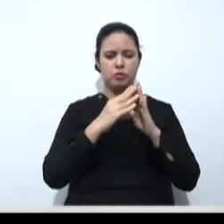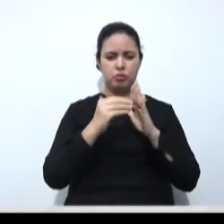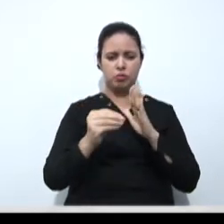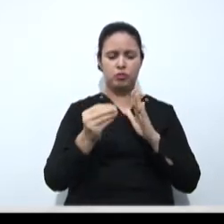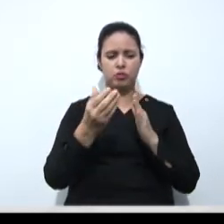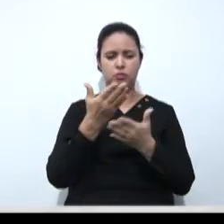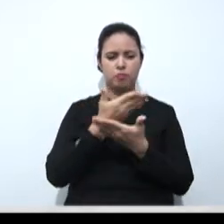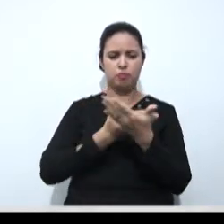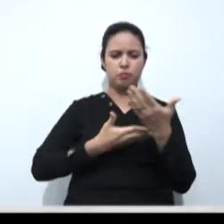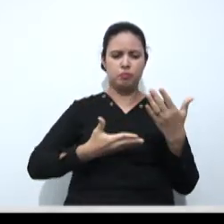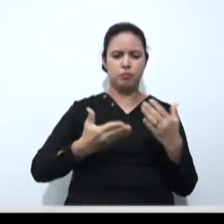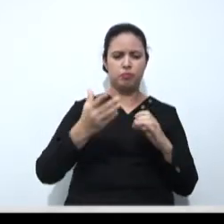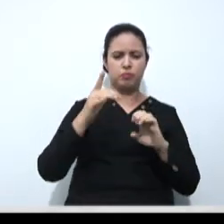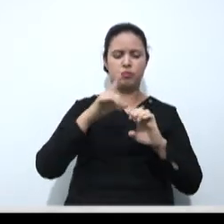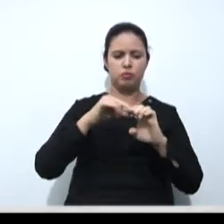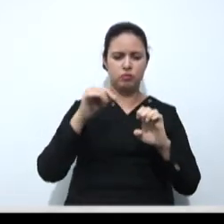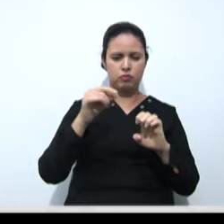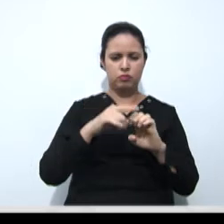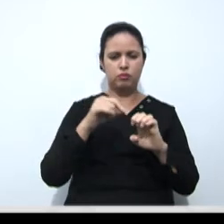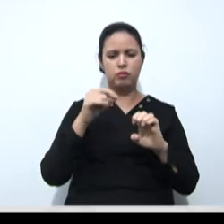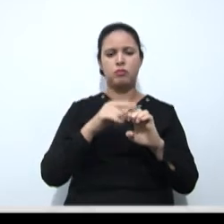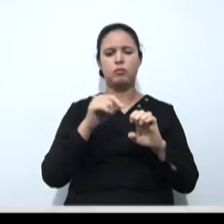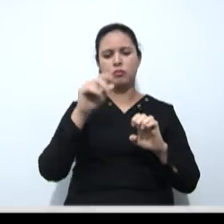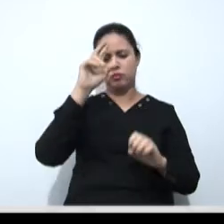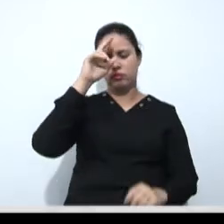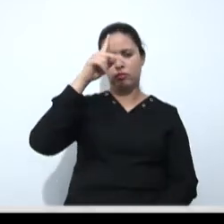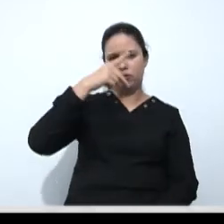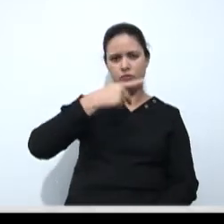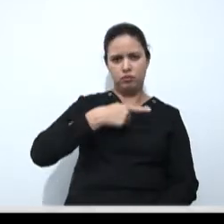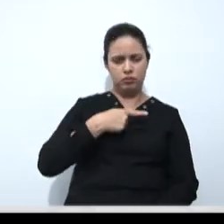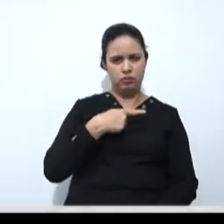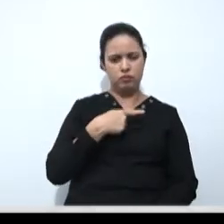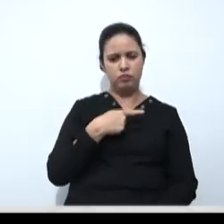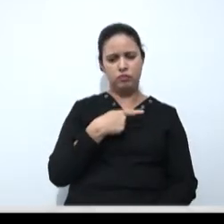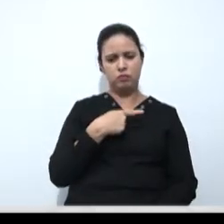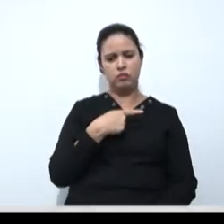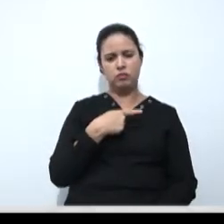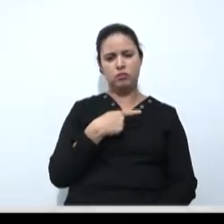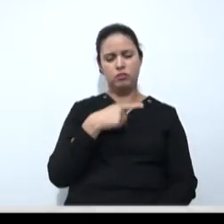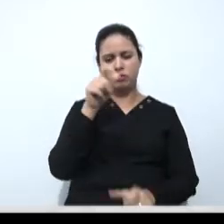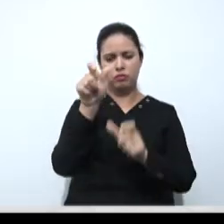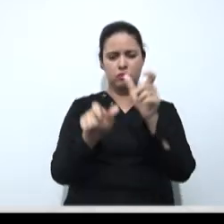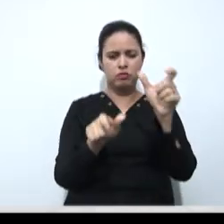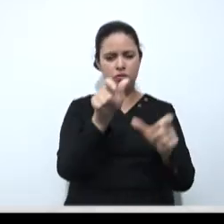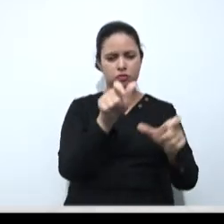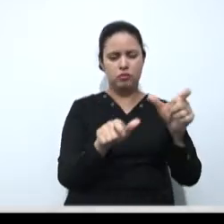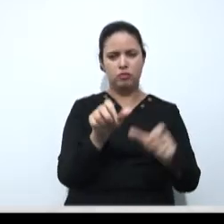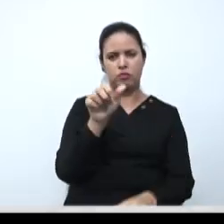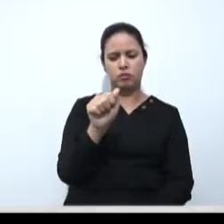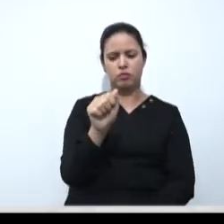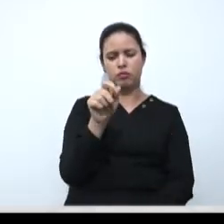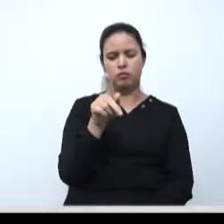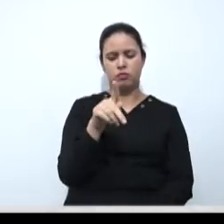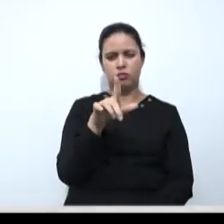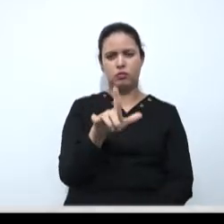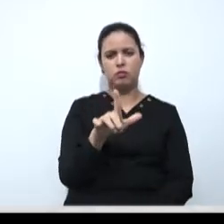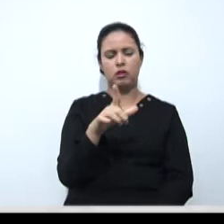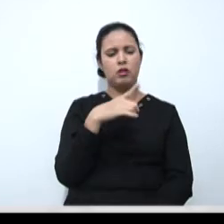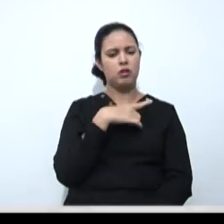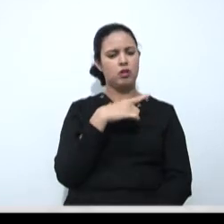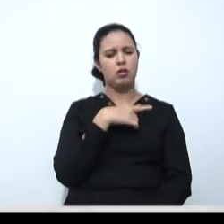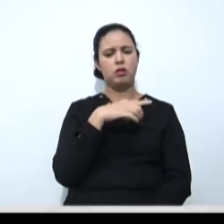interação dos empreendimentos e indivíduos no APL. Então, se eu tenho uma região onde existem